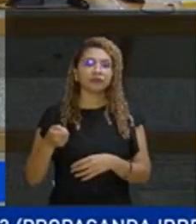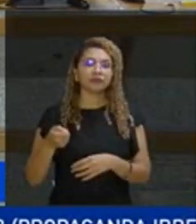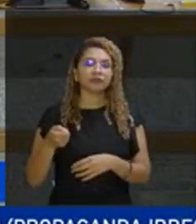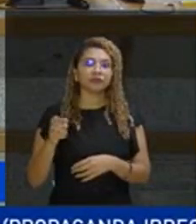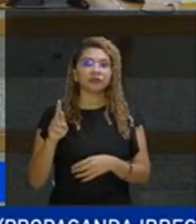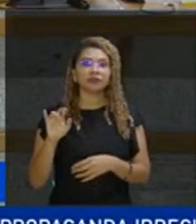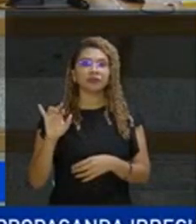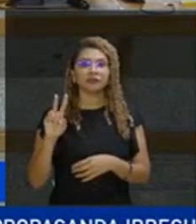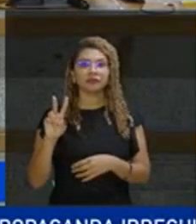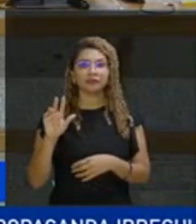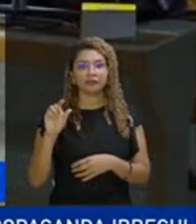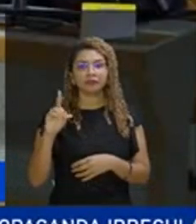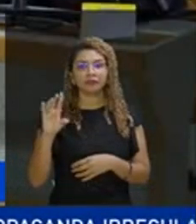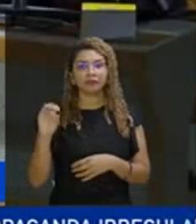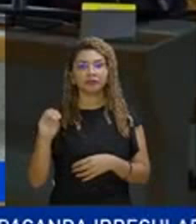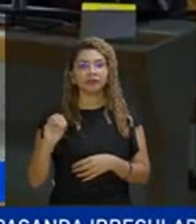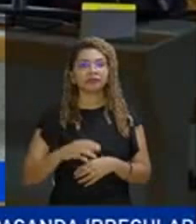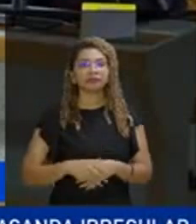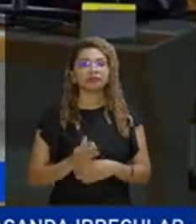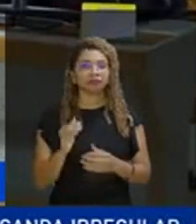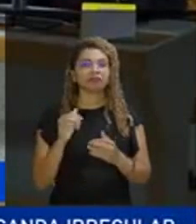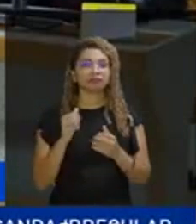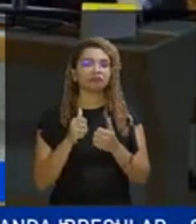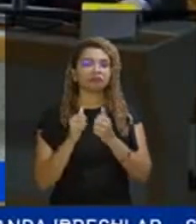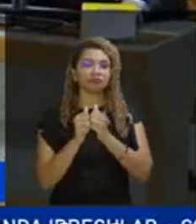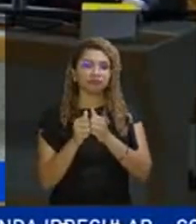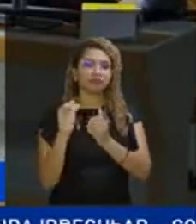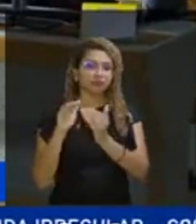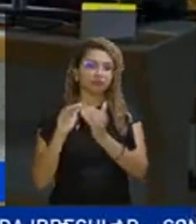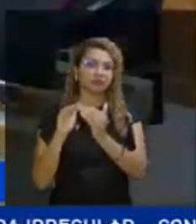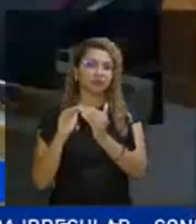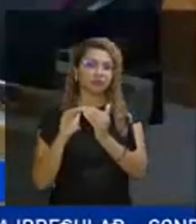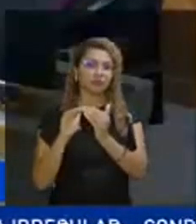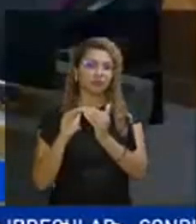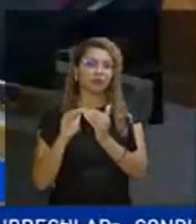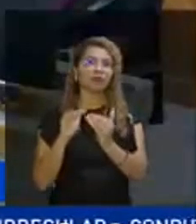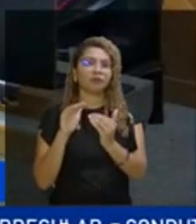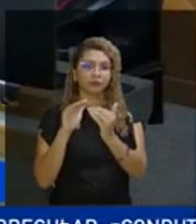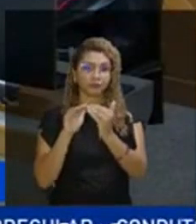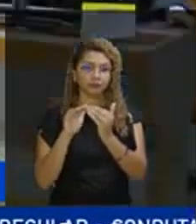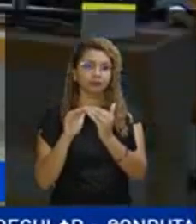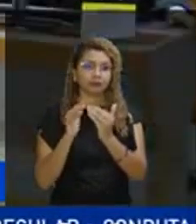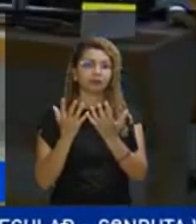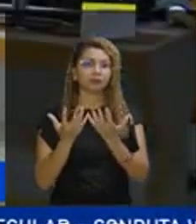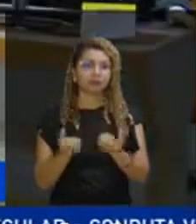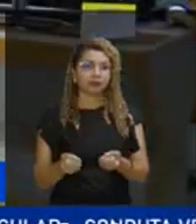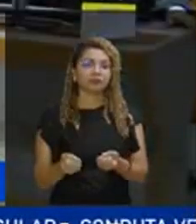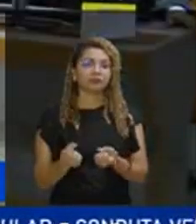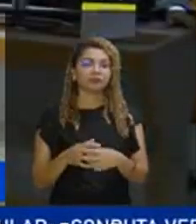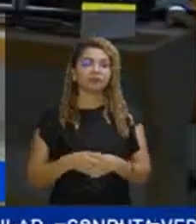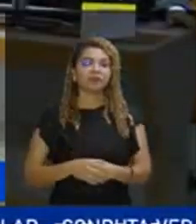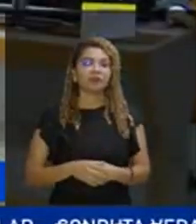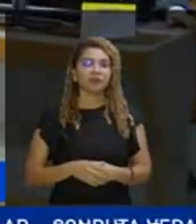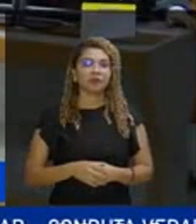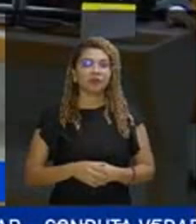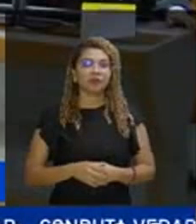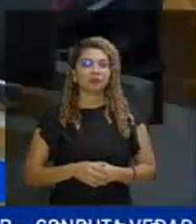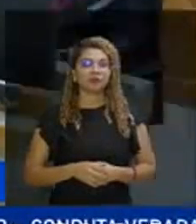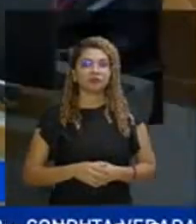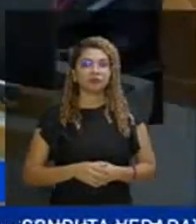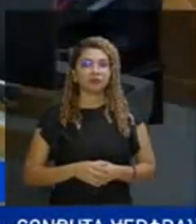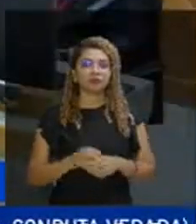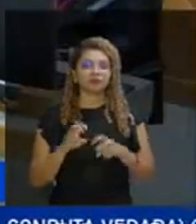Juiz Rivaldo Valente. Acompanhe, senhor presidente. Juiz Carlos Torque. Bem, acompanho. Juiz Anselmo Gonçalves. Acompanho,